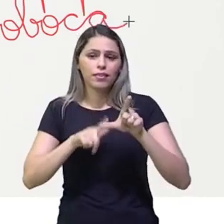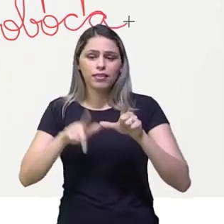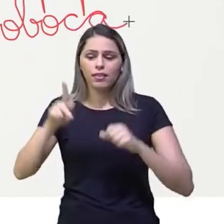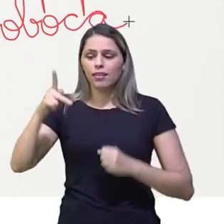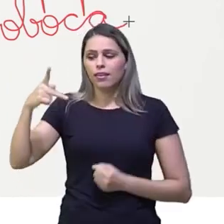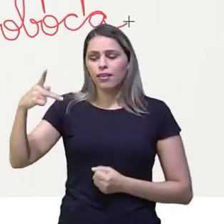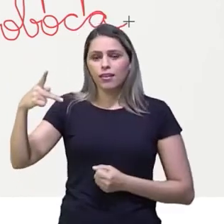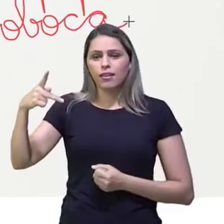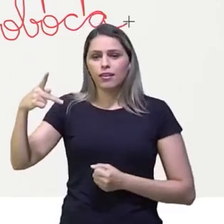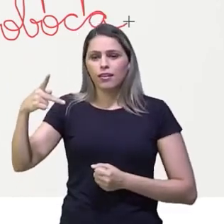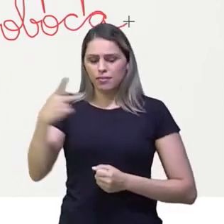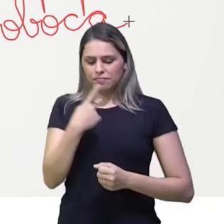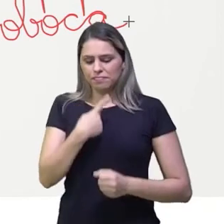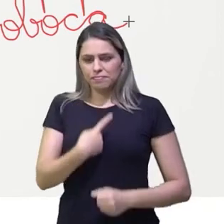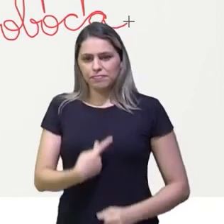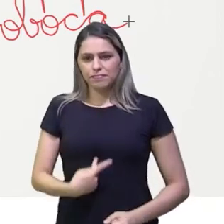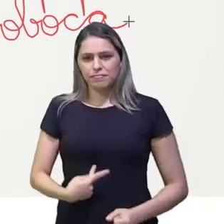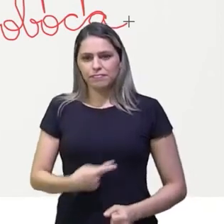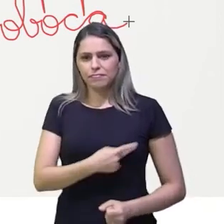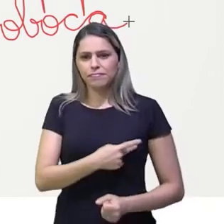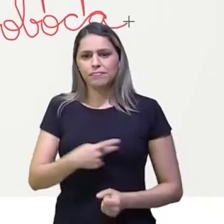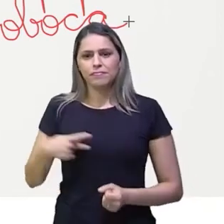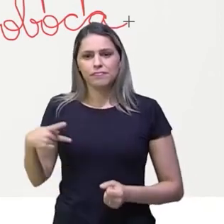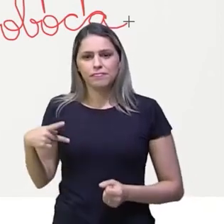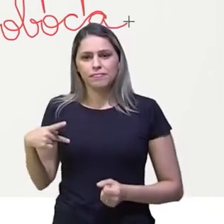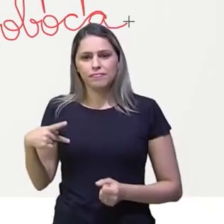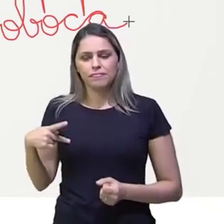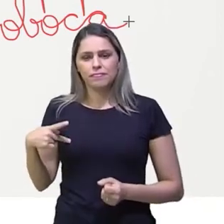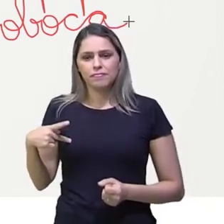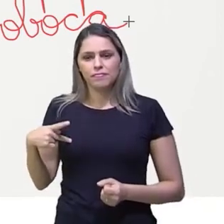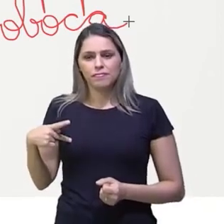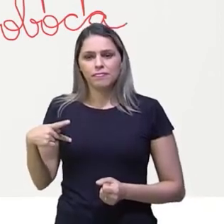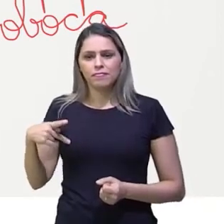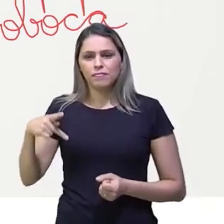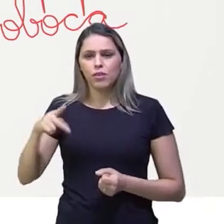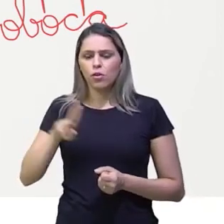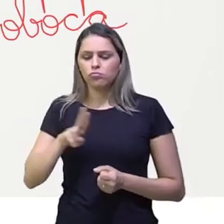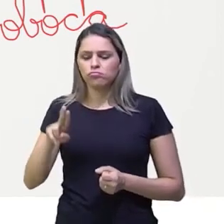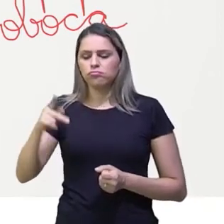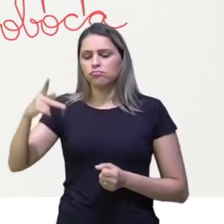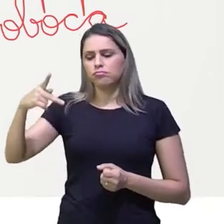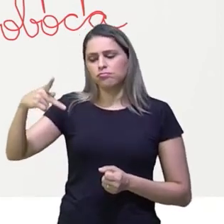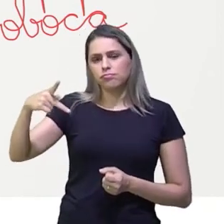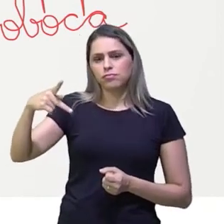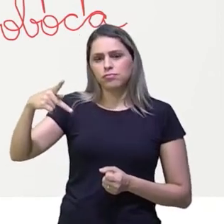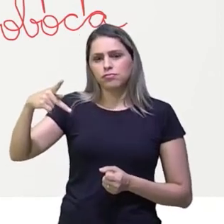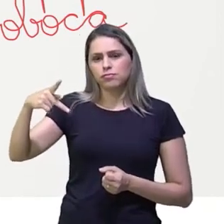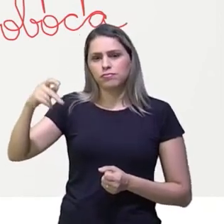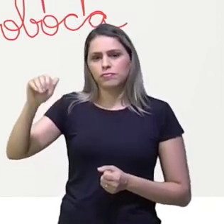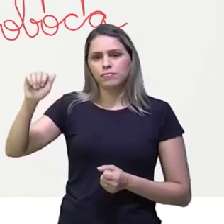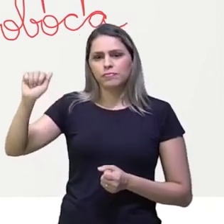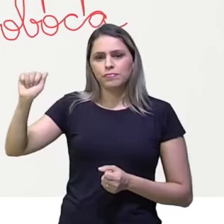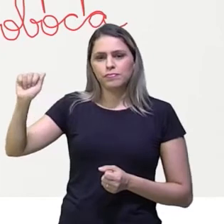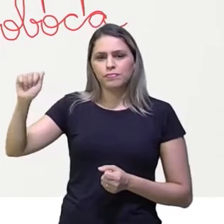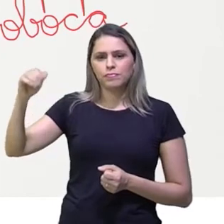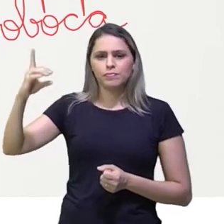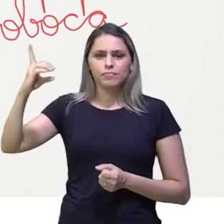Padre. Pa, né? Que parece com B, seria como badre. Bem próximo o som. Mas não é.